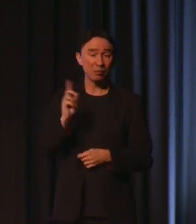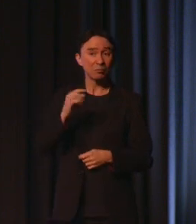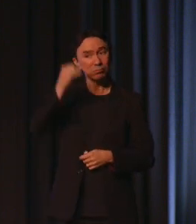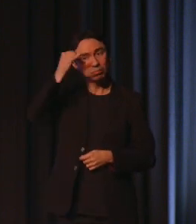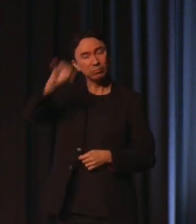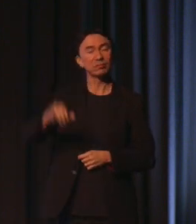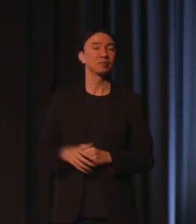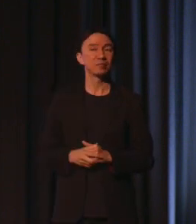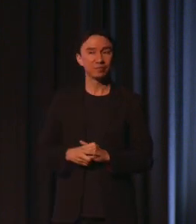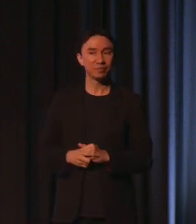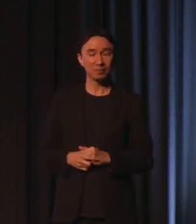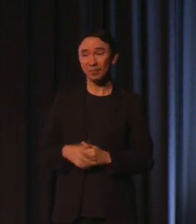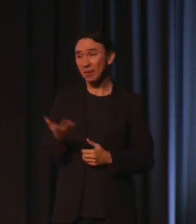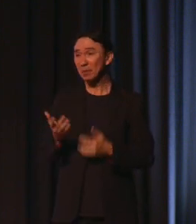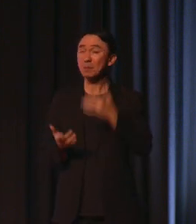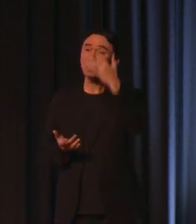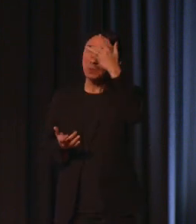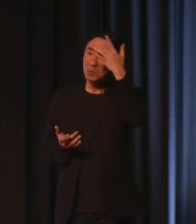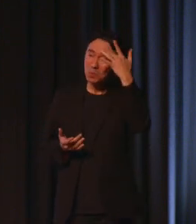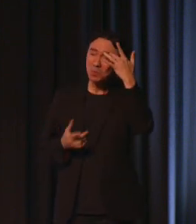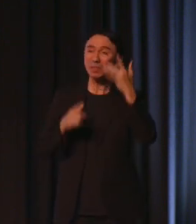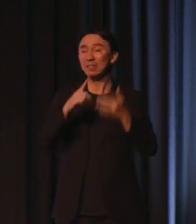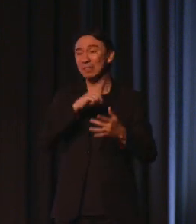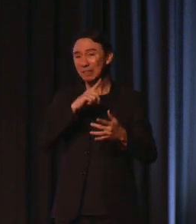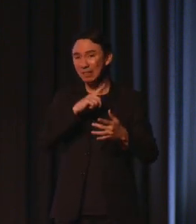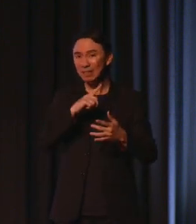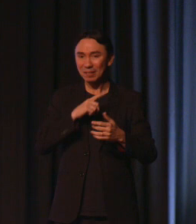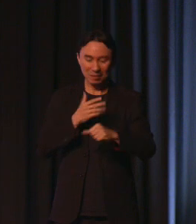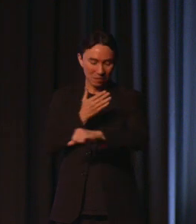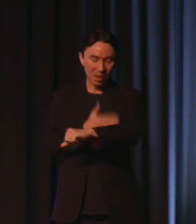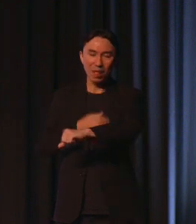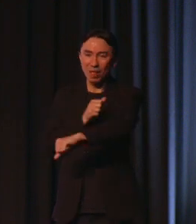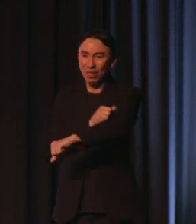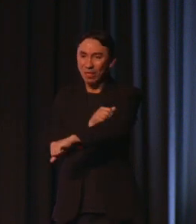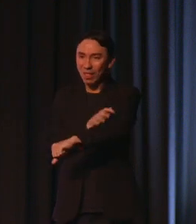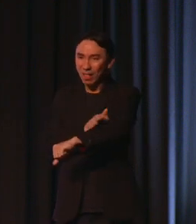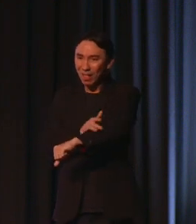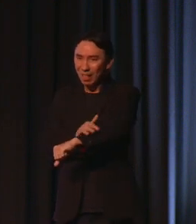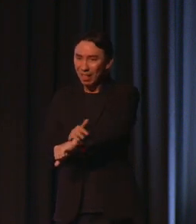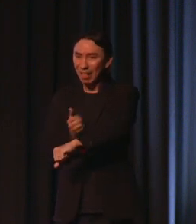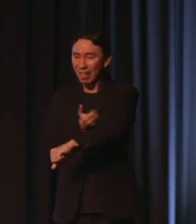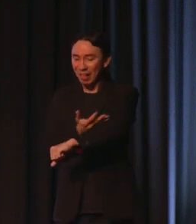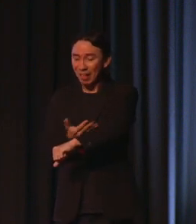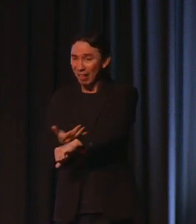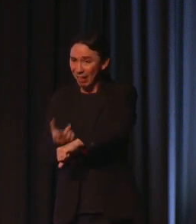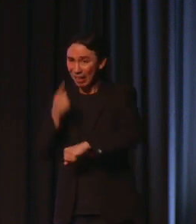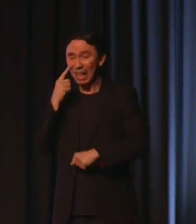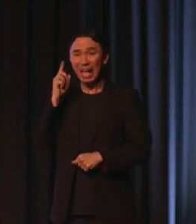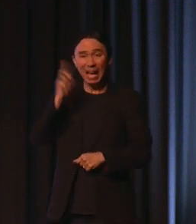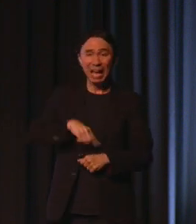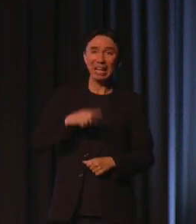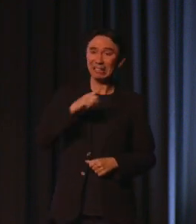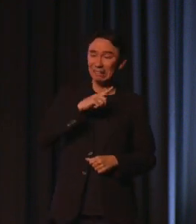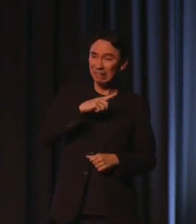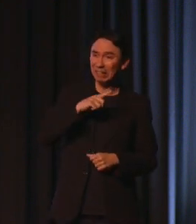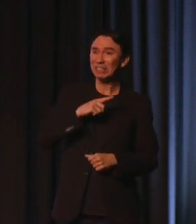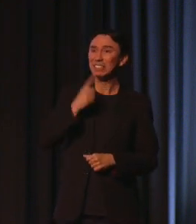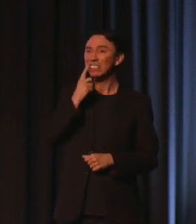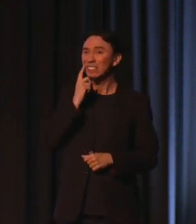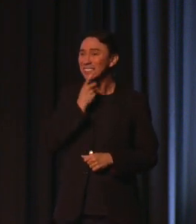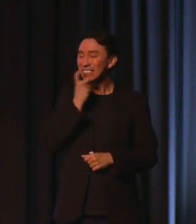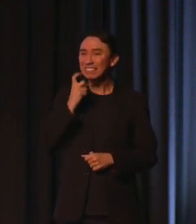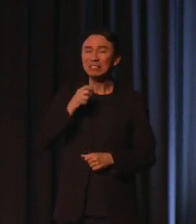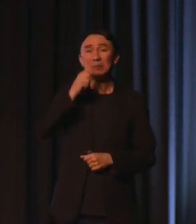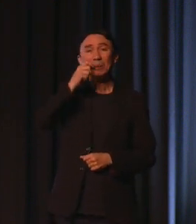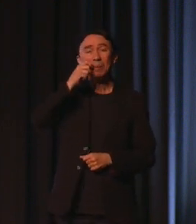quem tem hemofilia vai sangrar a gengiva. Não, quem tem hemofilia não vai sangrar a gengiva. Ele vai